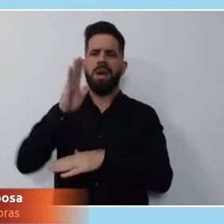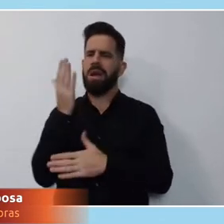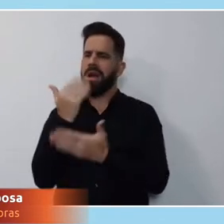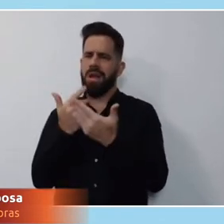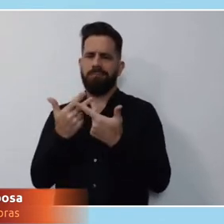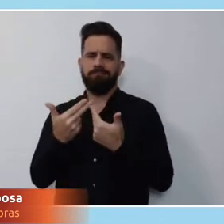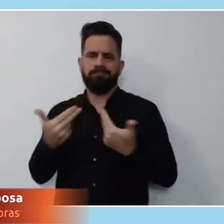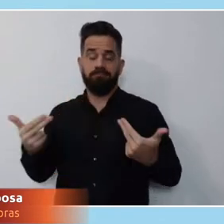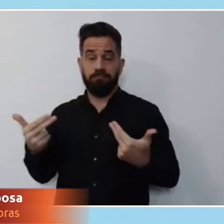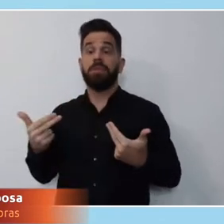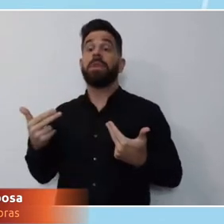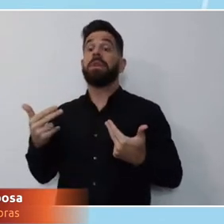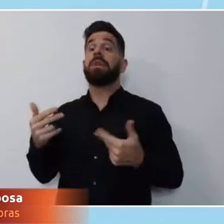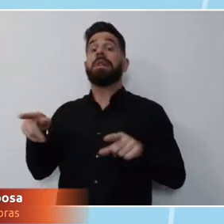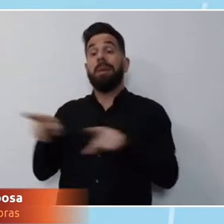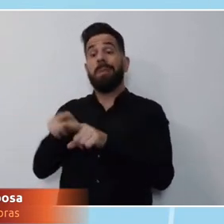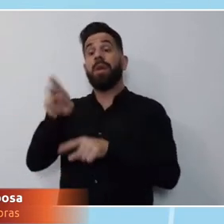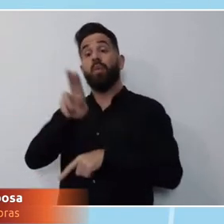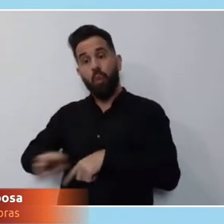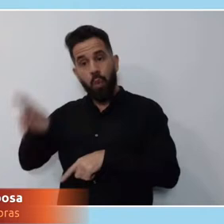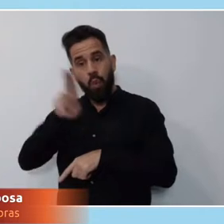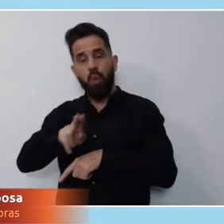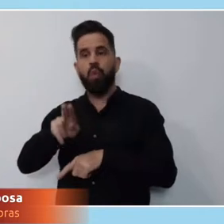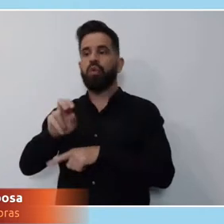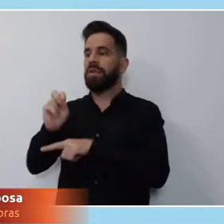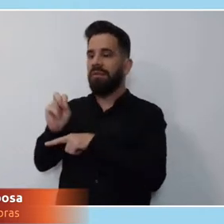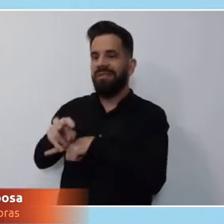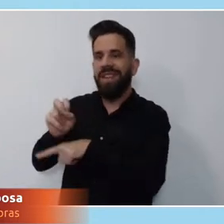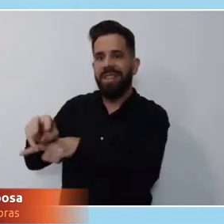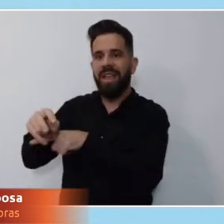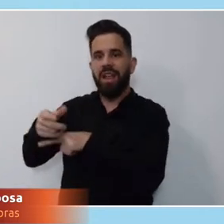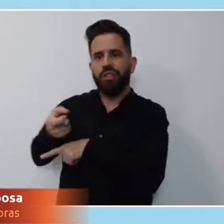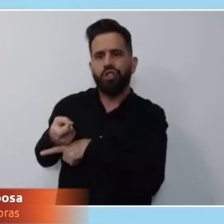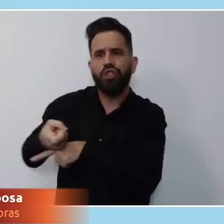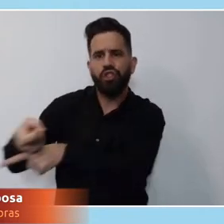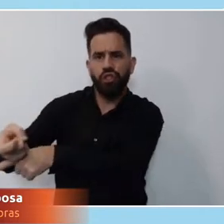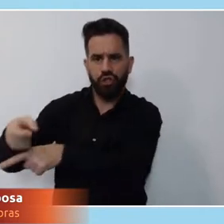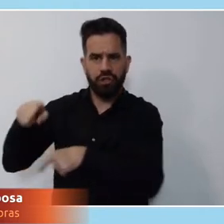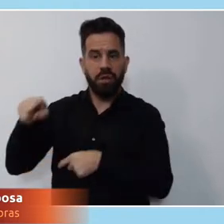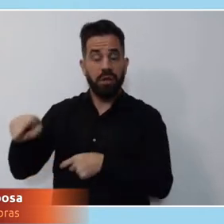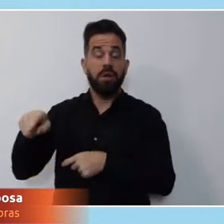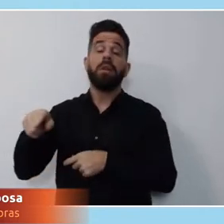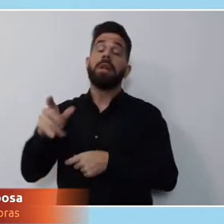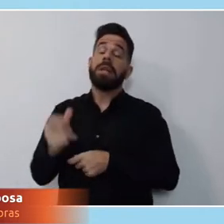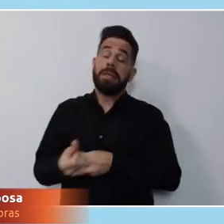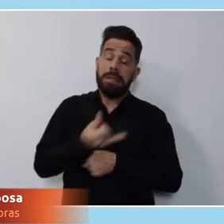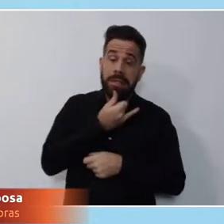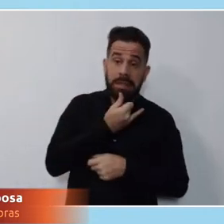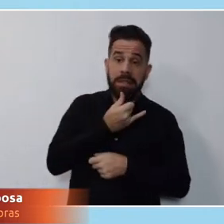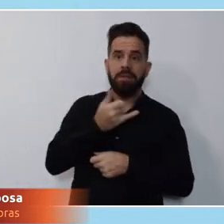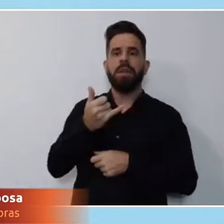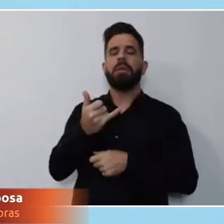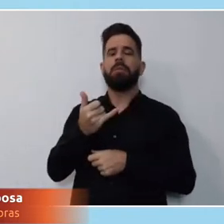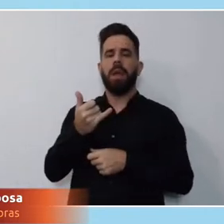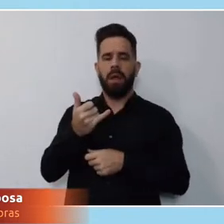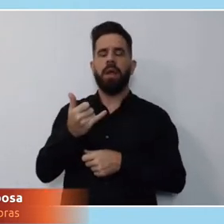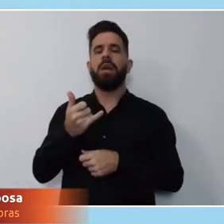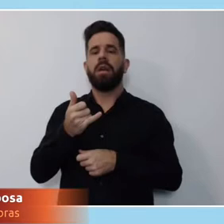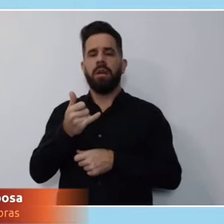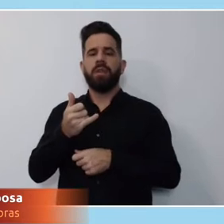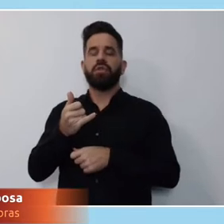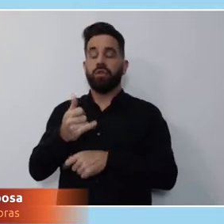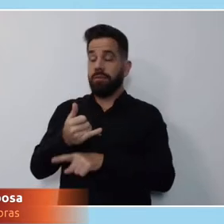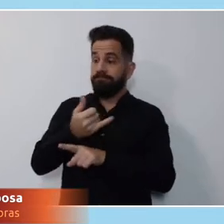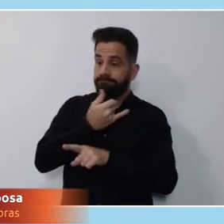agrotóxicos no mundo. Infelizmente, nós também utilizamos, como você mencionou, apesar dessa legislação,